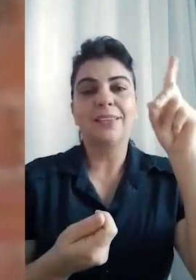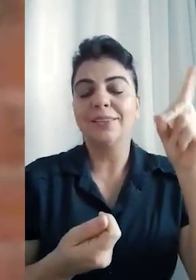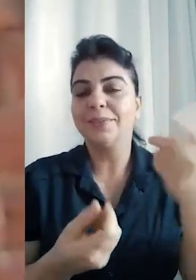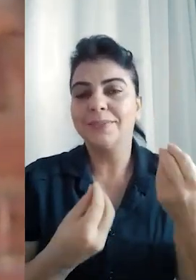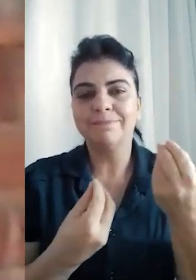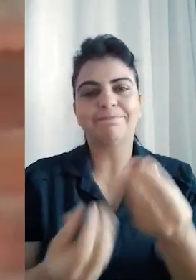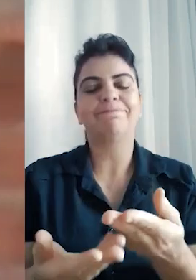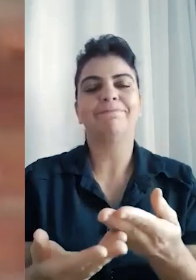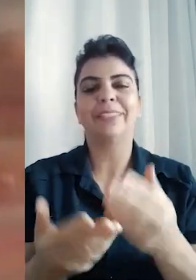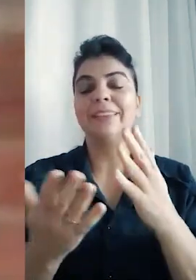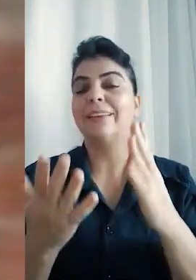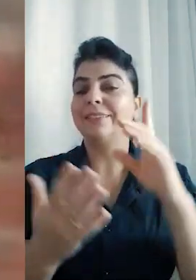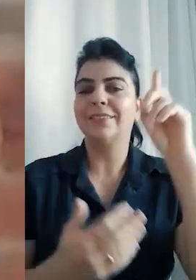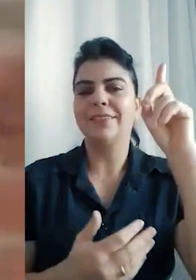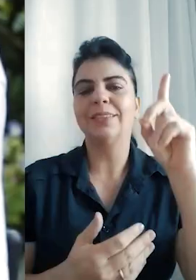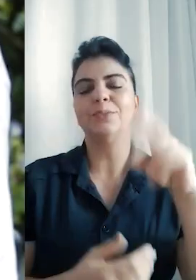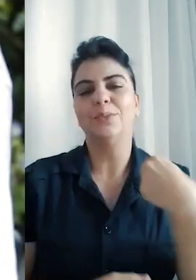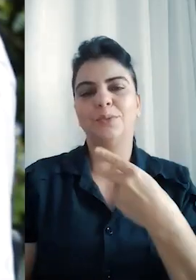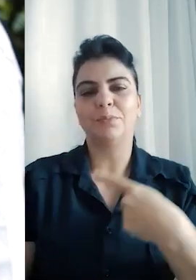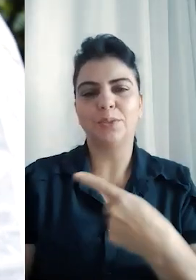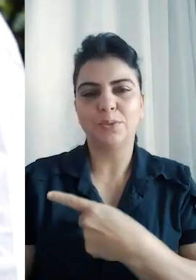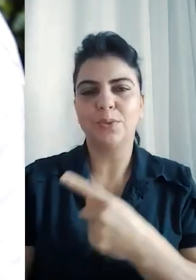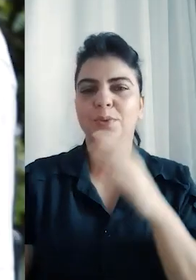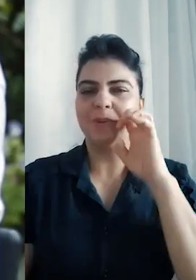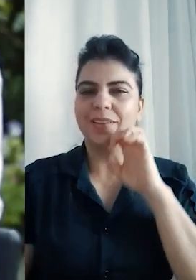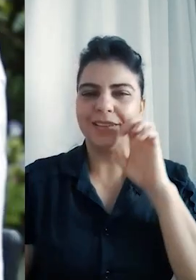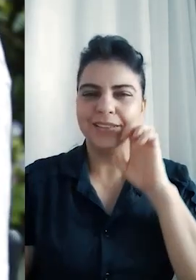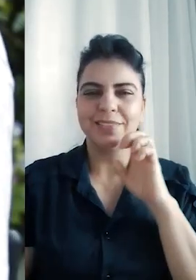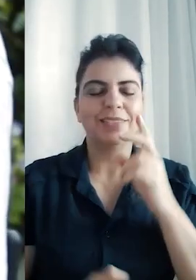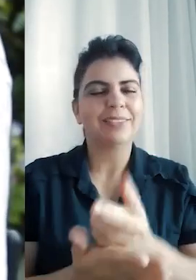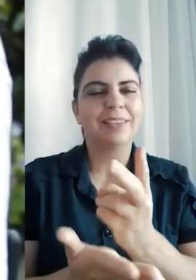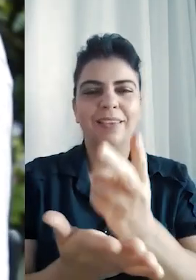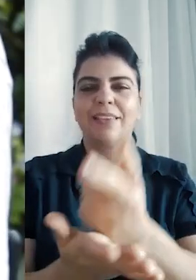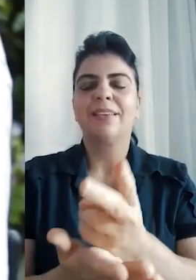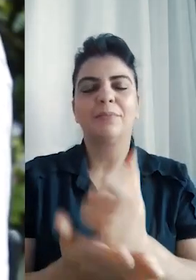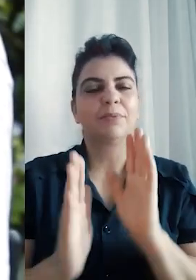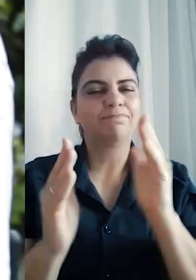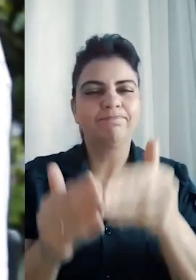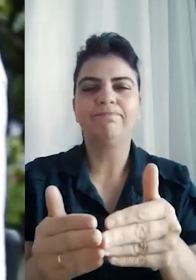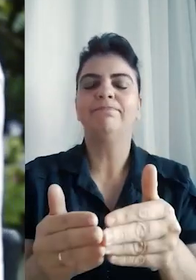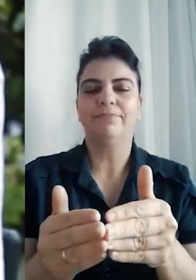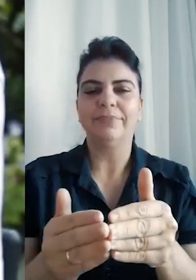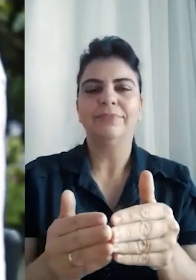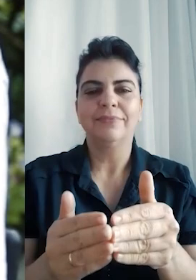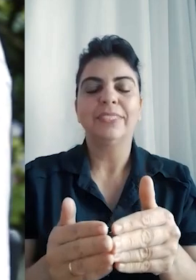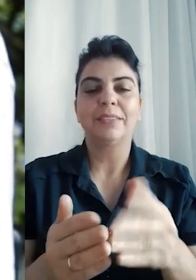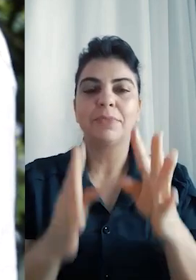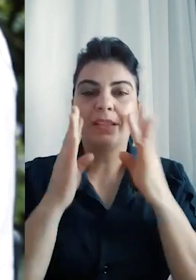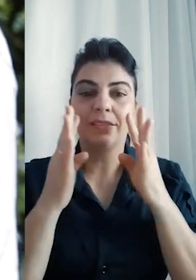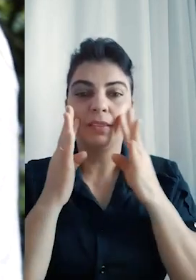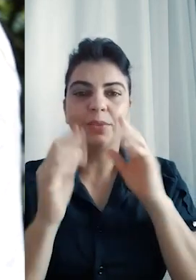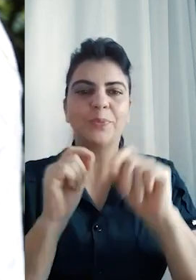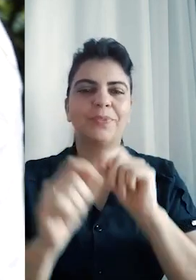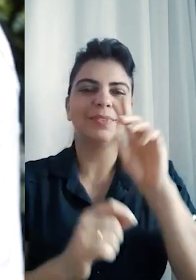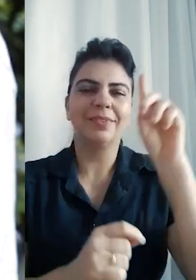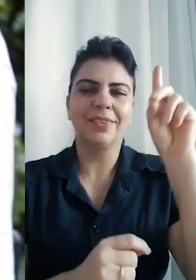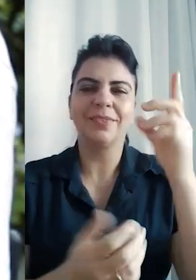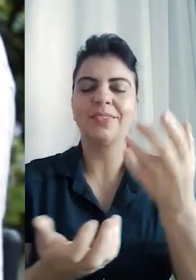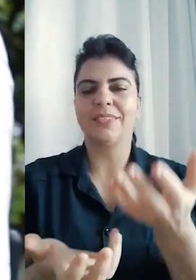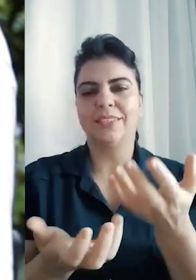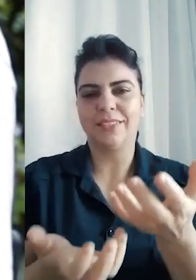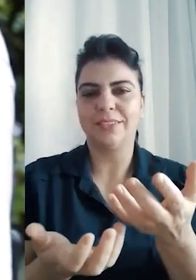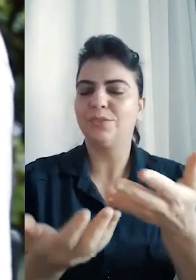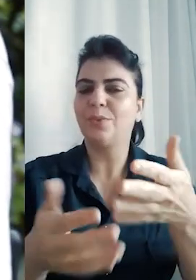nasceu no coração de Deus, e graças a Deus, nosso pastor, o Edson, ele sempre foi focado nisso, né? Sempre está atento ao que Deus